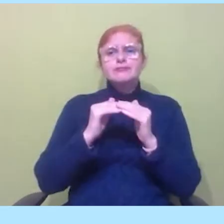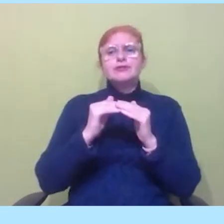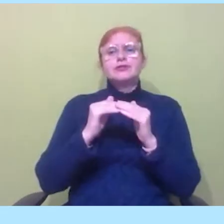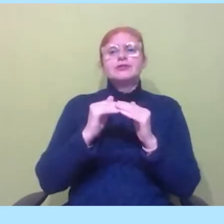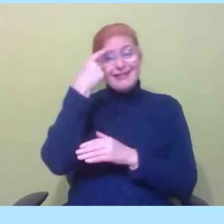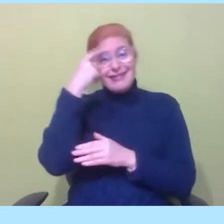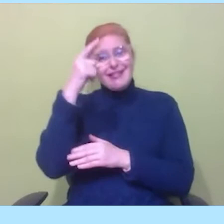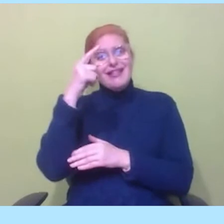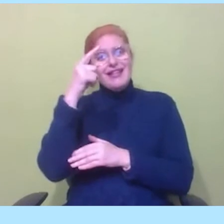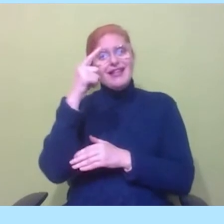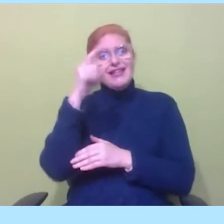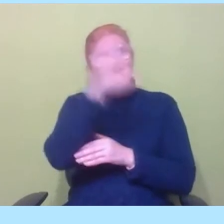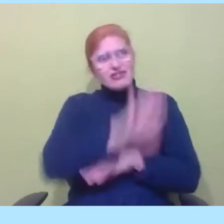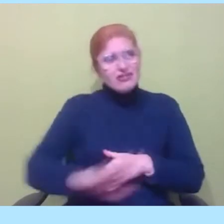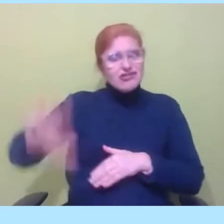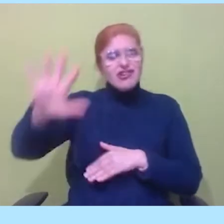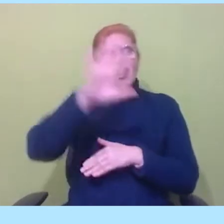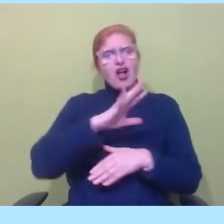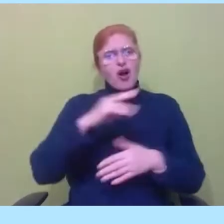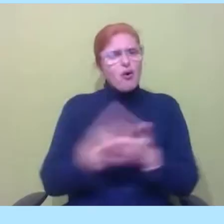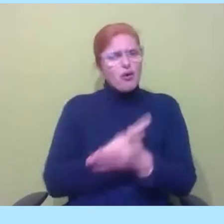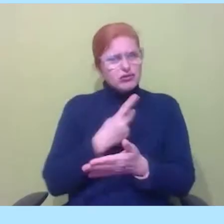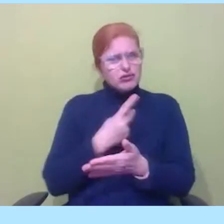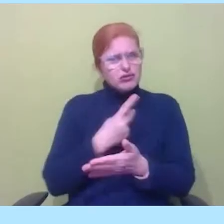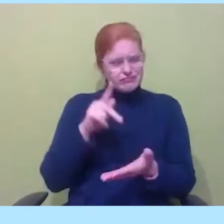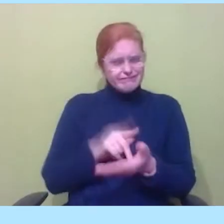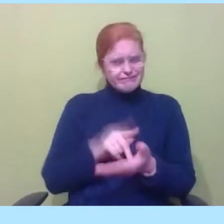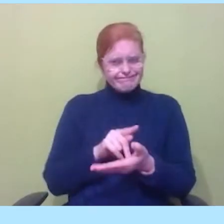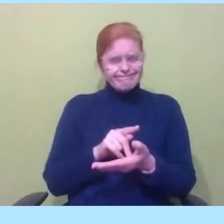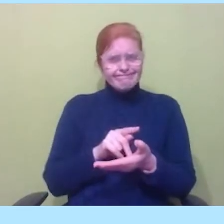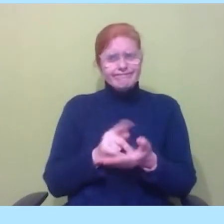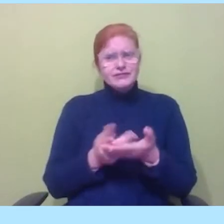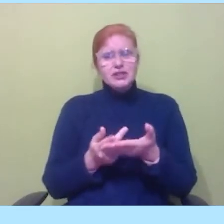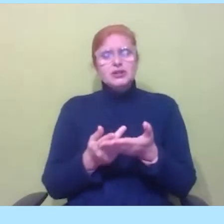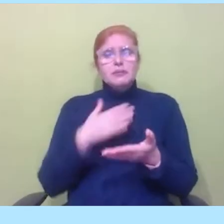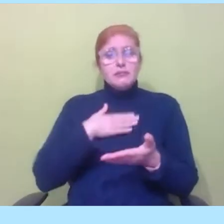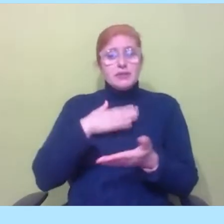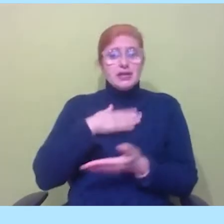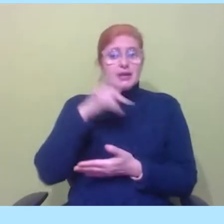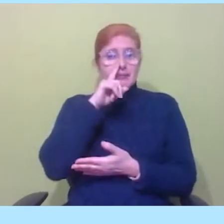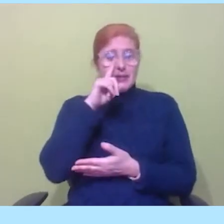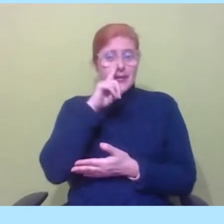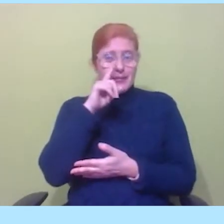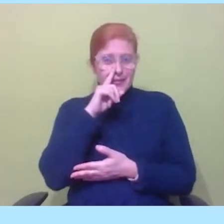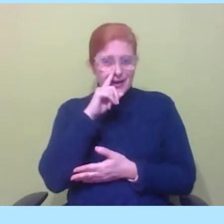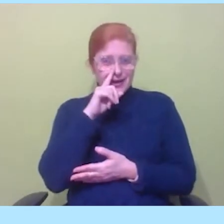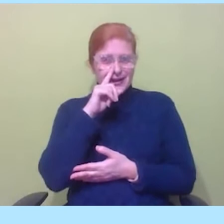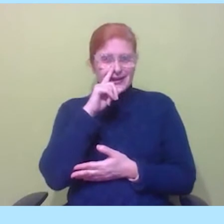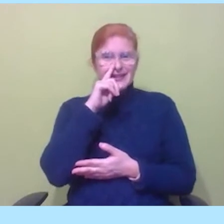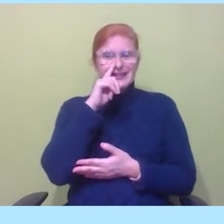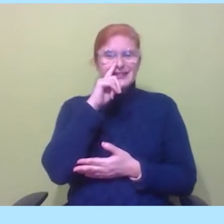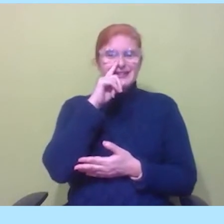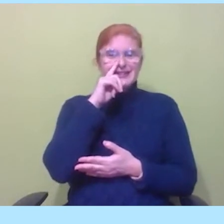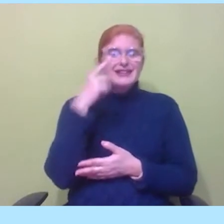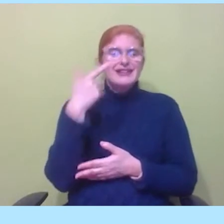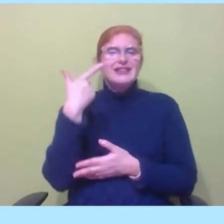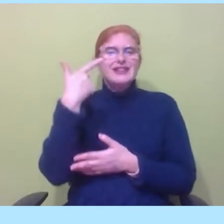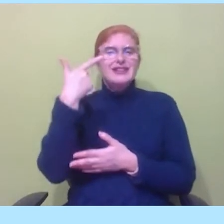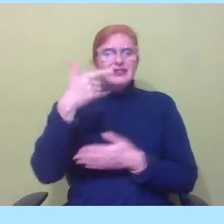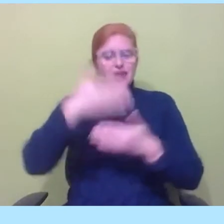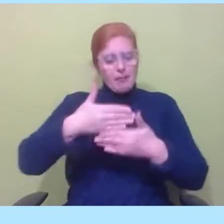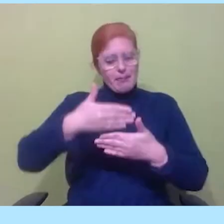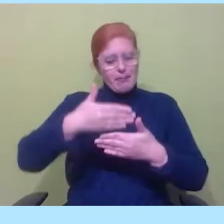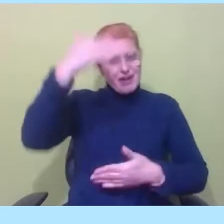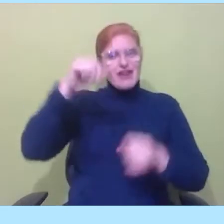que acontece mesmo, né? Tenho aqui minha mãe, inclusive, no outro lado da parede, estudando, fazendo aula